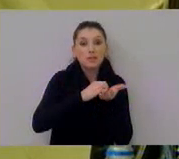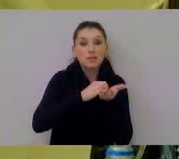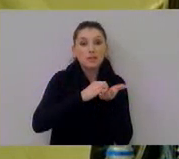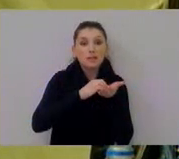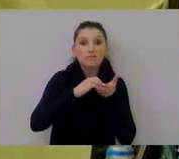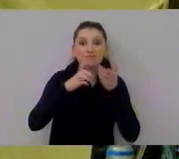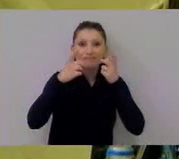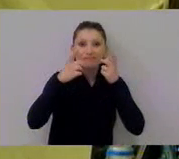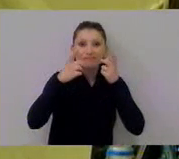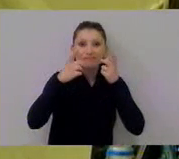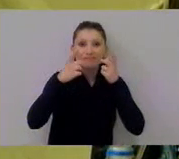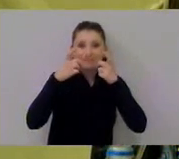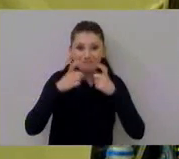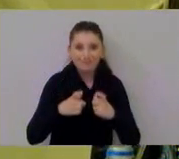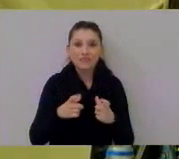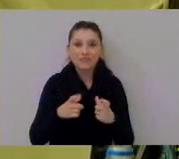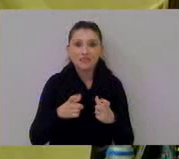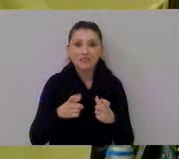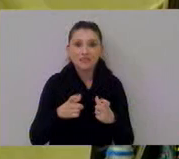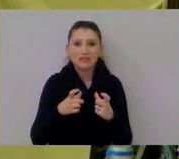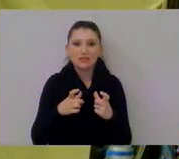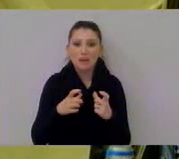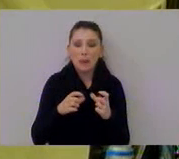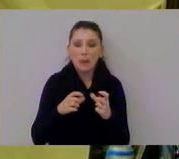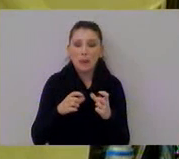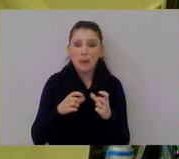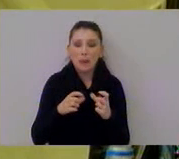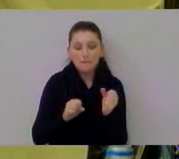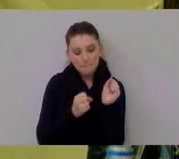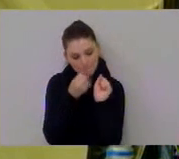coloque essa máquina a abrir